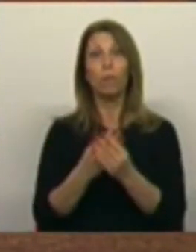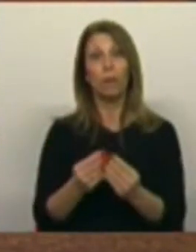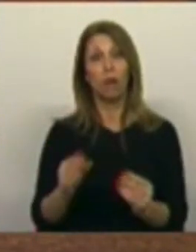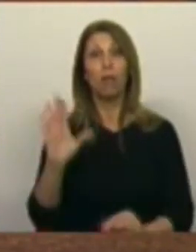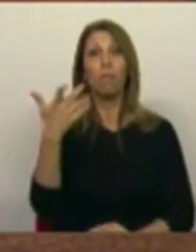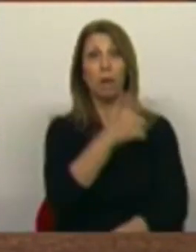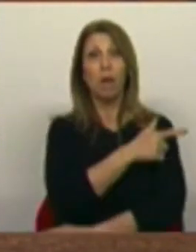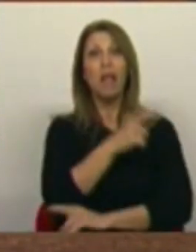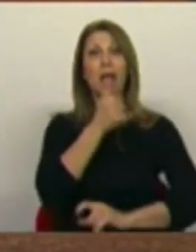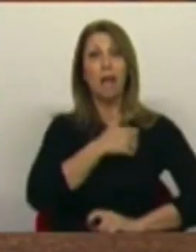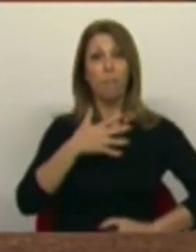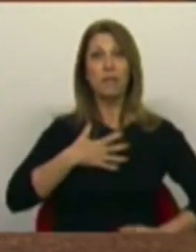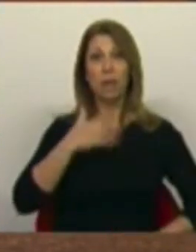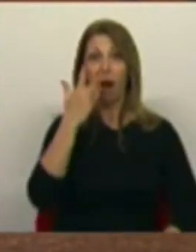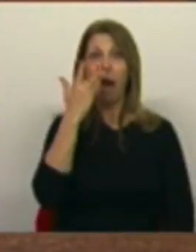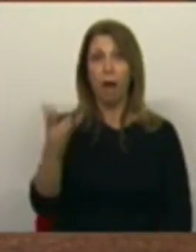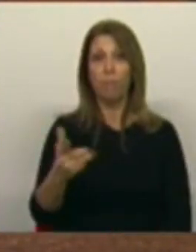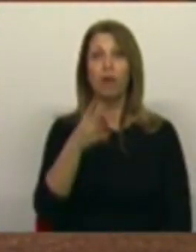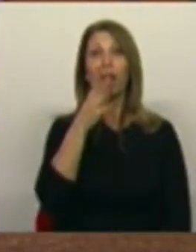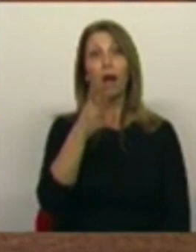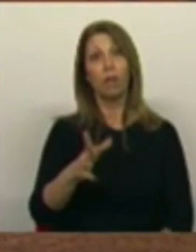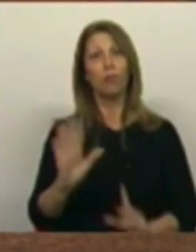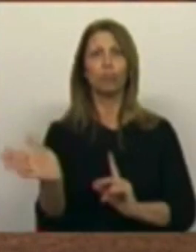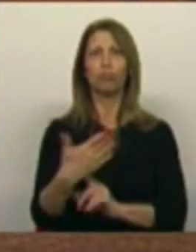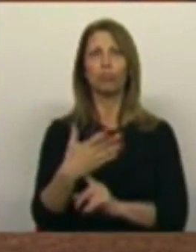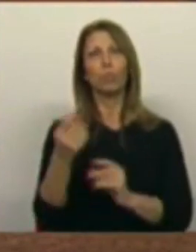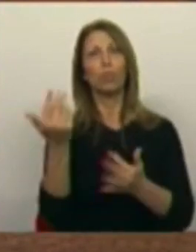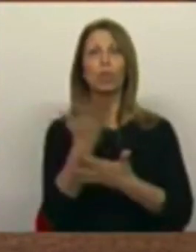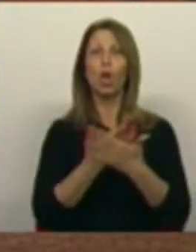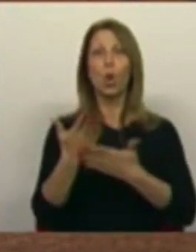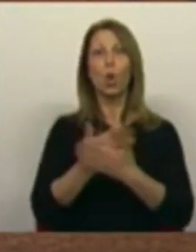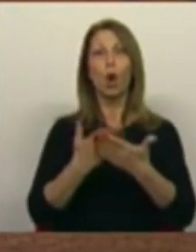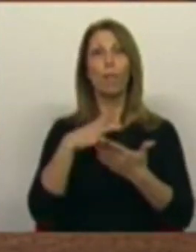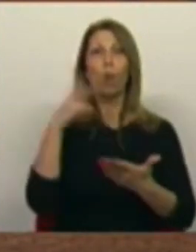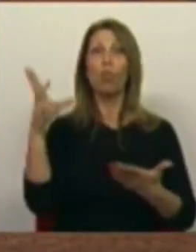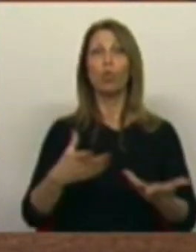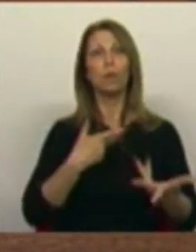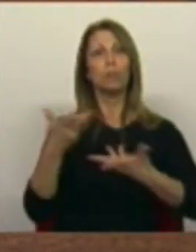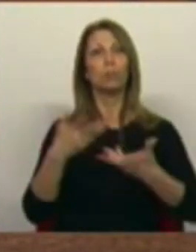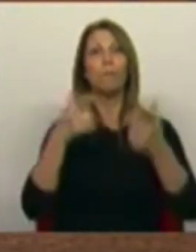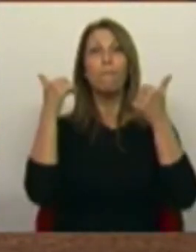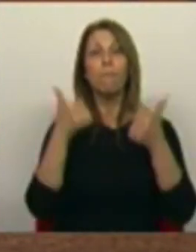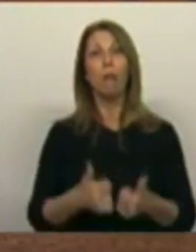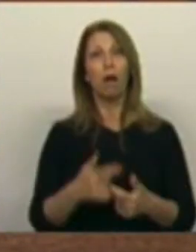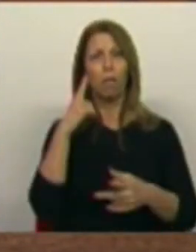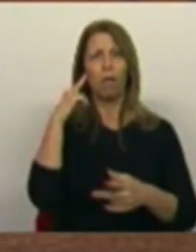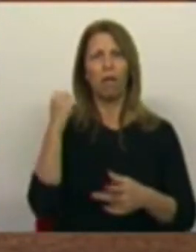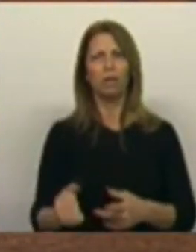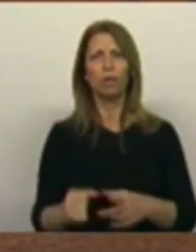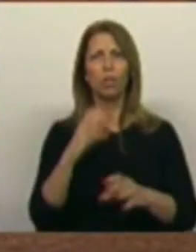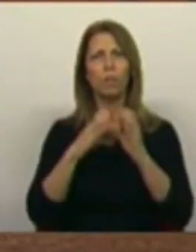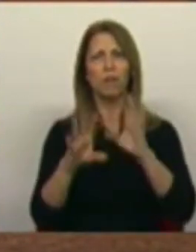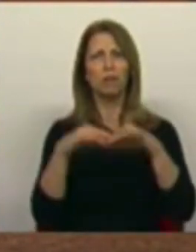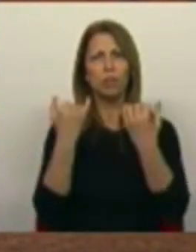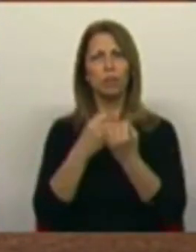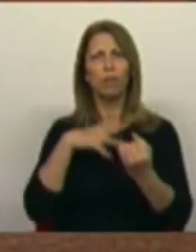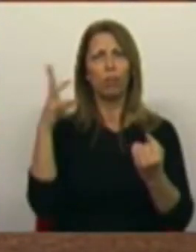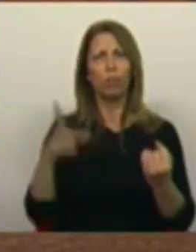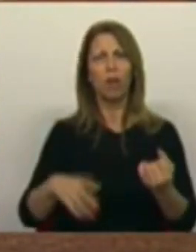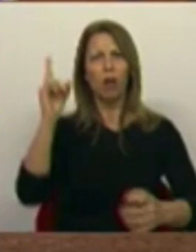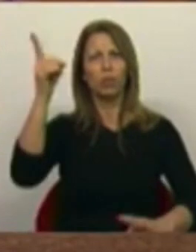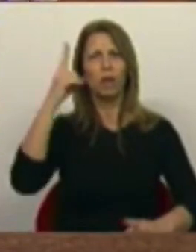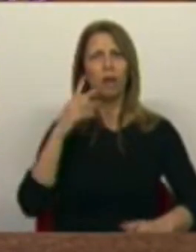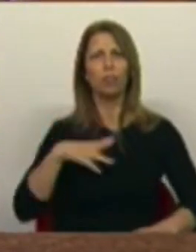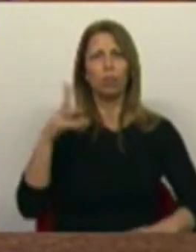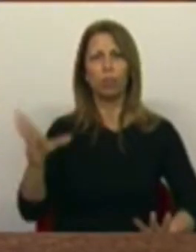da África, que sempre disse estar muito bem com a diplomacia económica portuguesa, atacar órgãos de comunicação social portugueses, atacar as autoridades portuguesas, dizer os